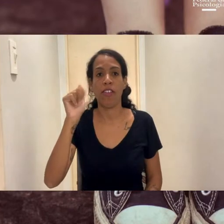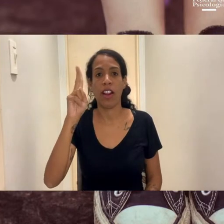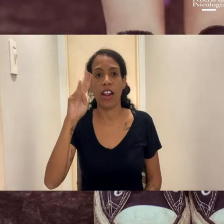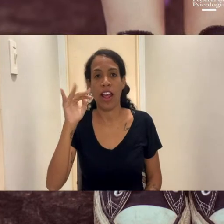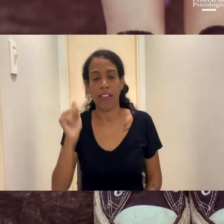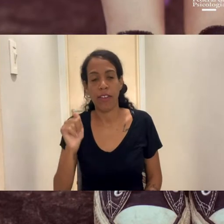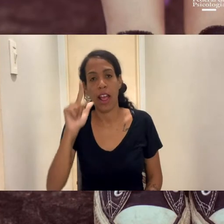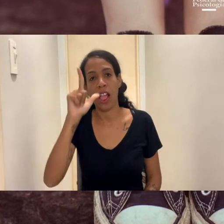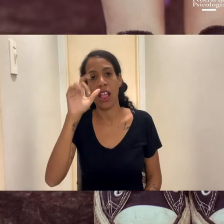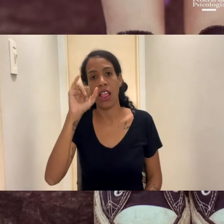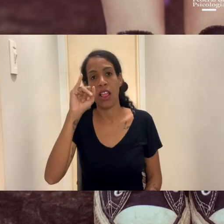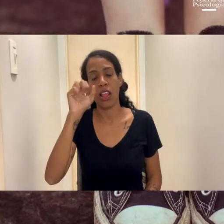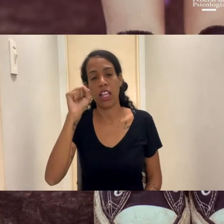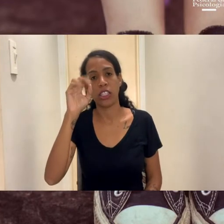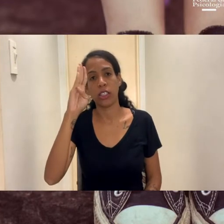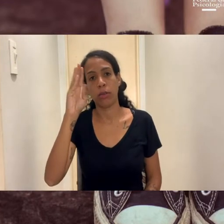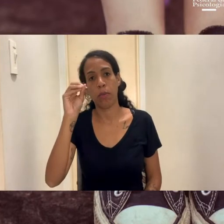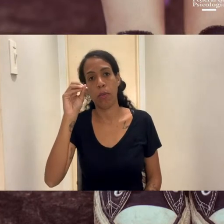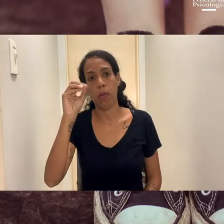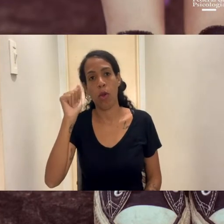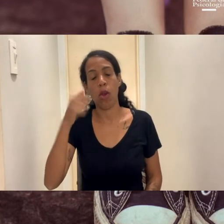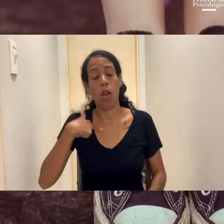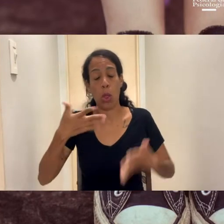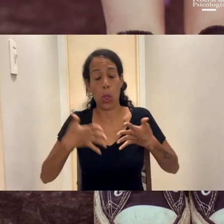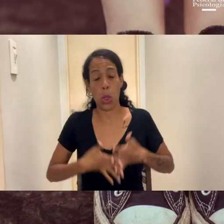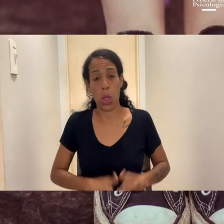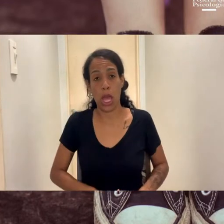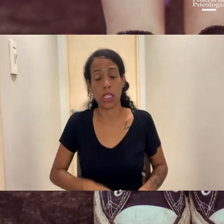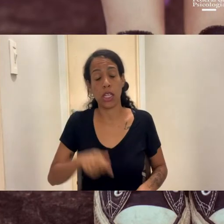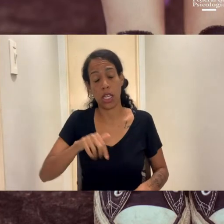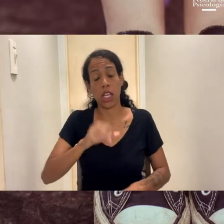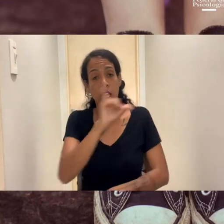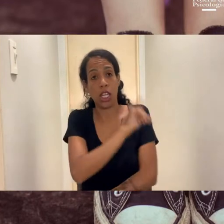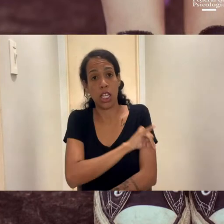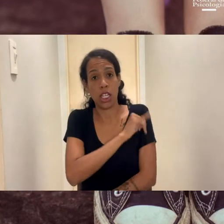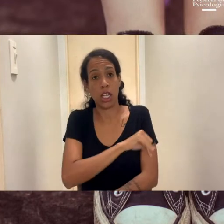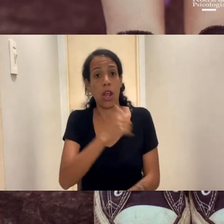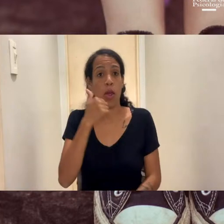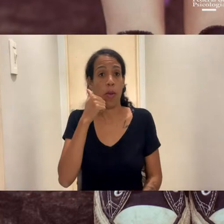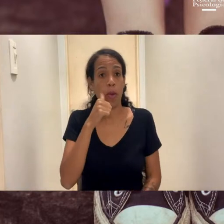psicóloga, sou nascida no Rio de Janeiro, sou uma mulher